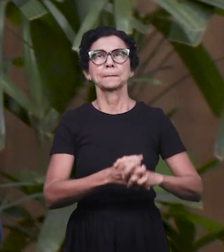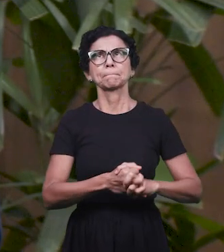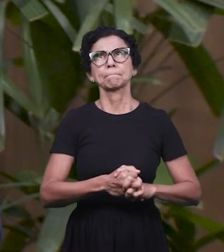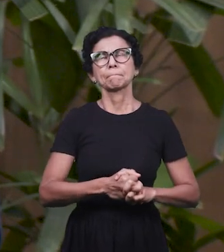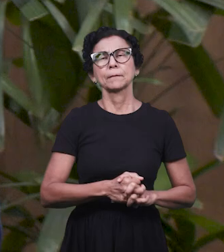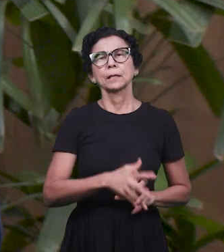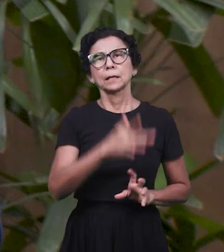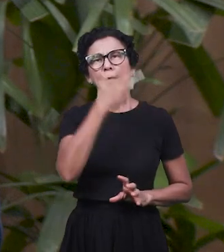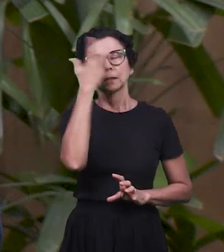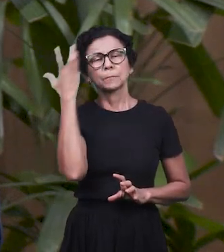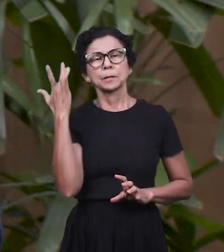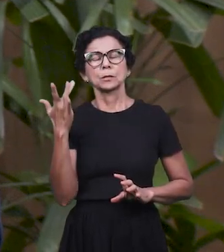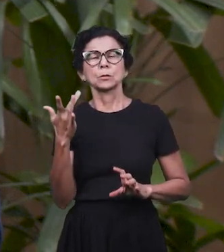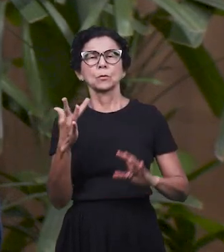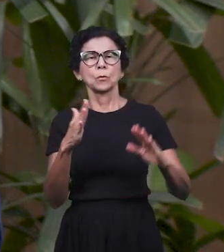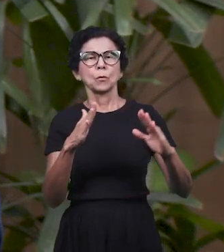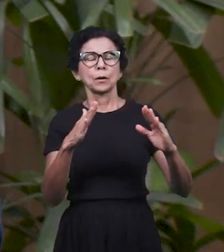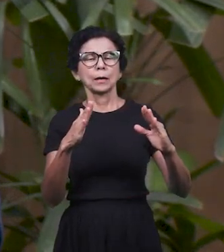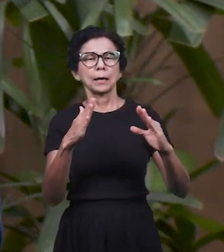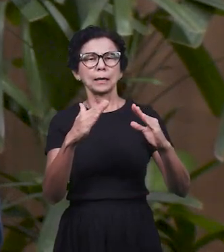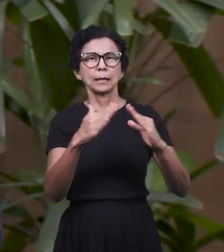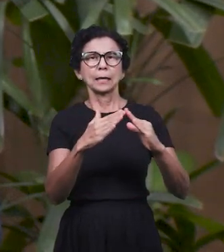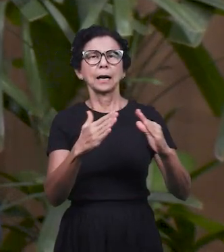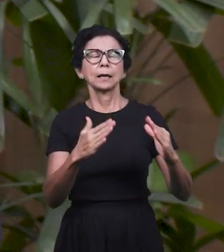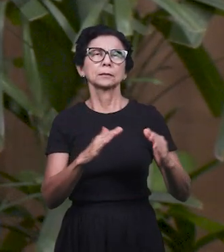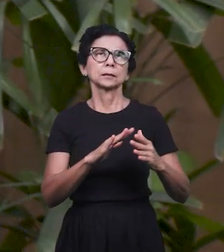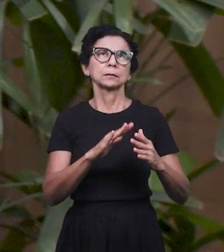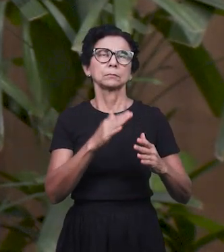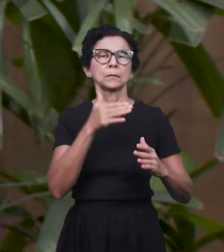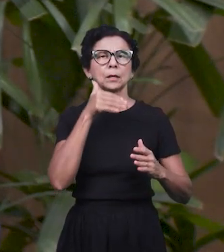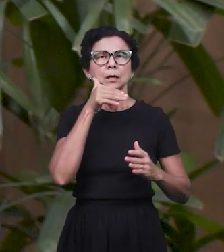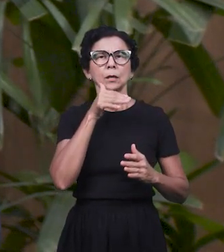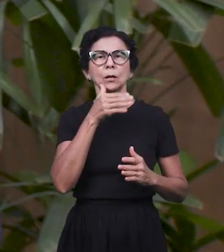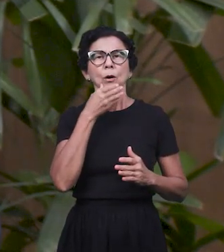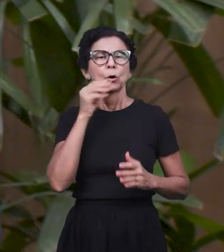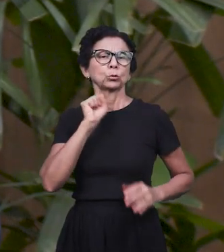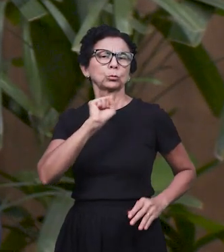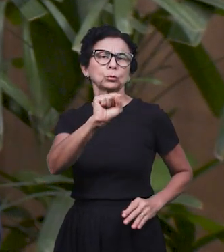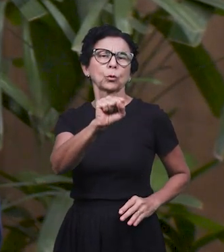de um familiar, de um parente, de um sogro, uma sogra, e a